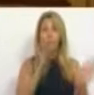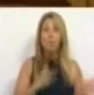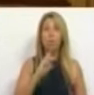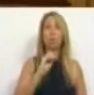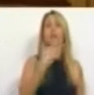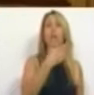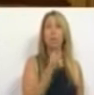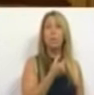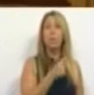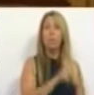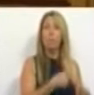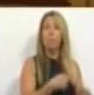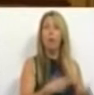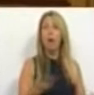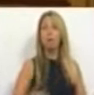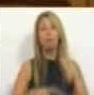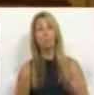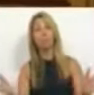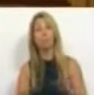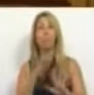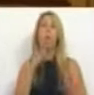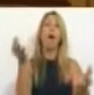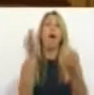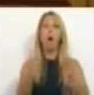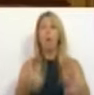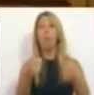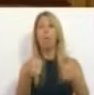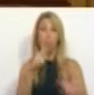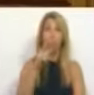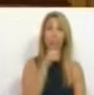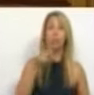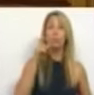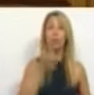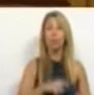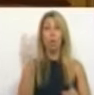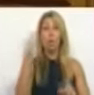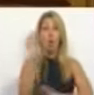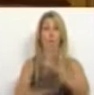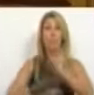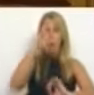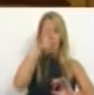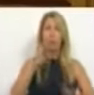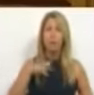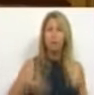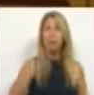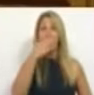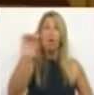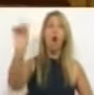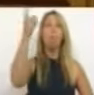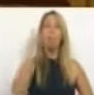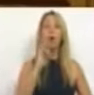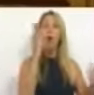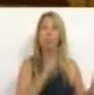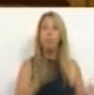A terra do leite e do mel prometida pela União Europeia e por muitos governantes em Portugal, se os produtores se organizassem e se